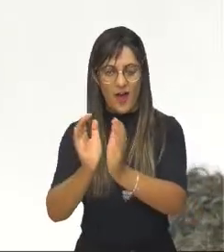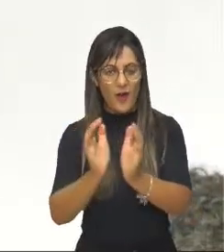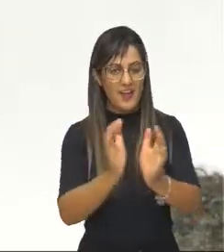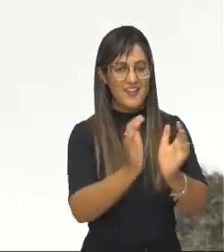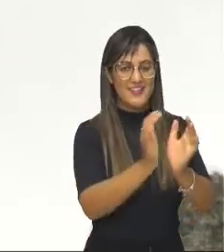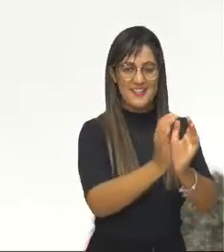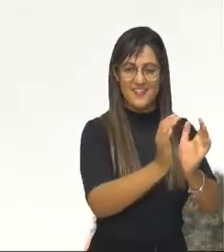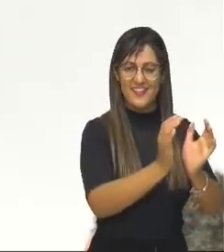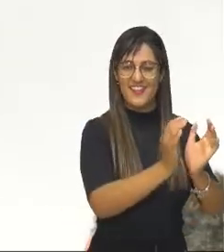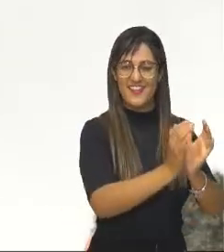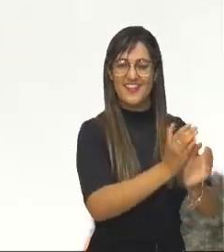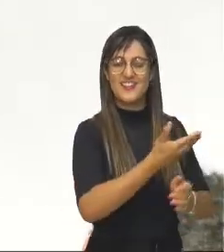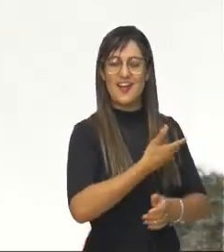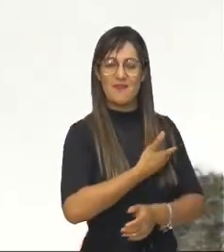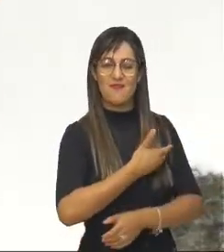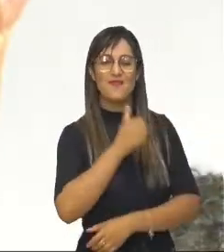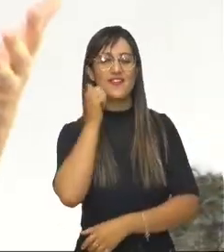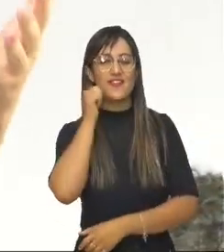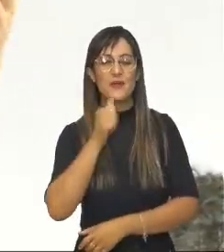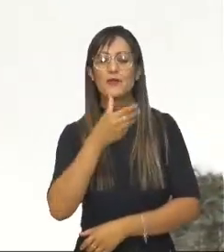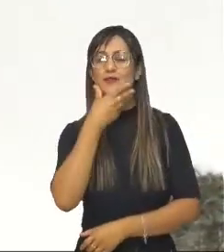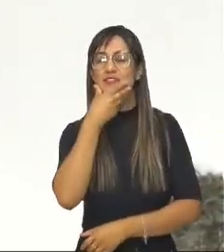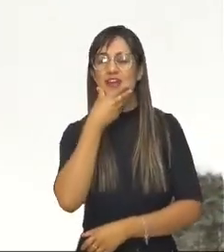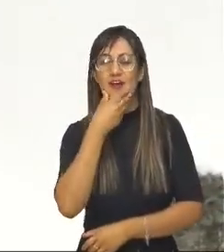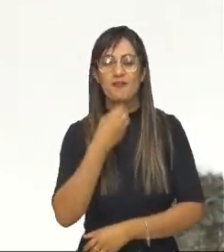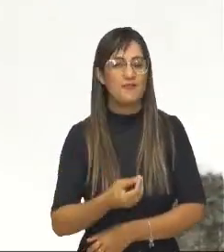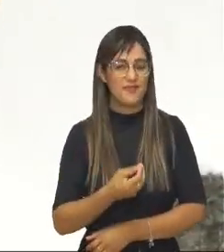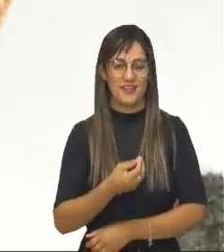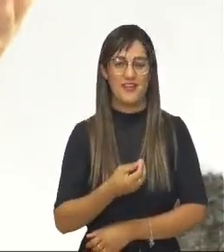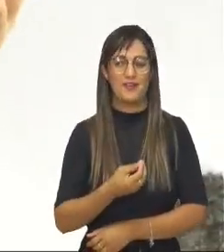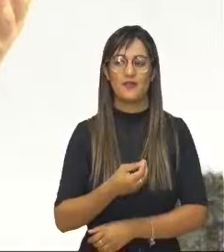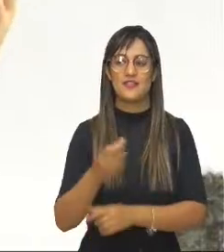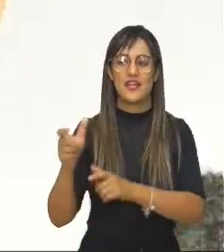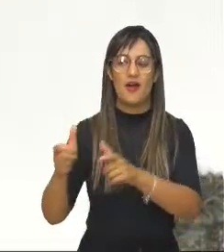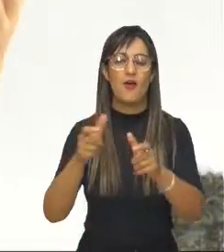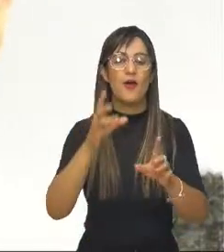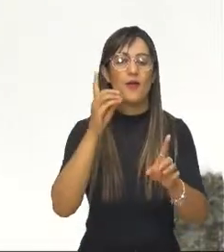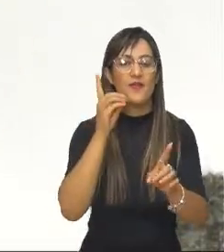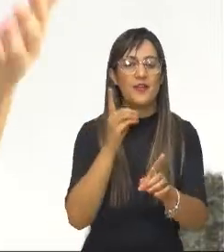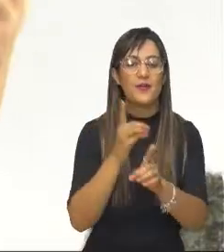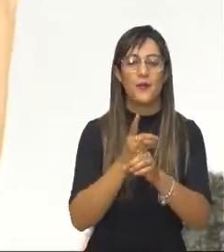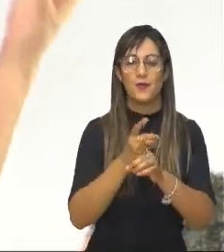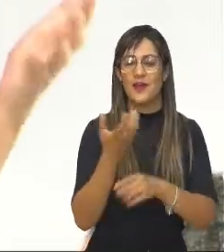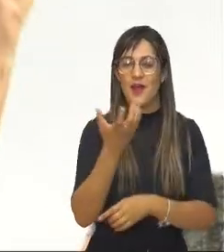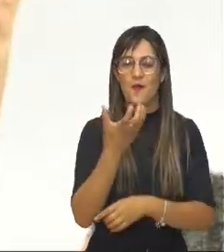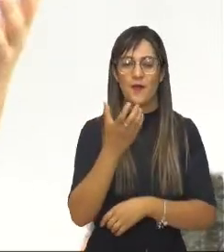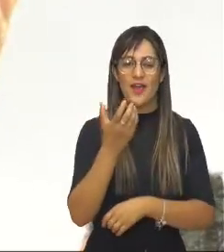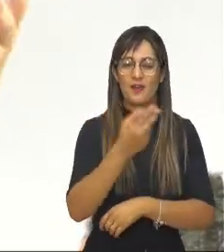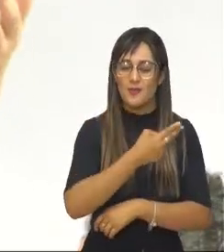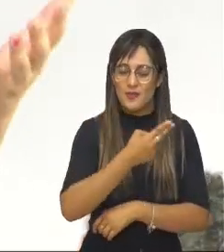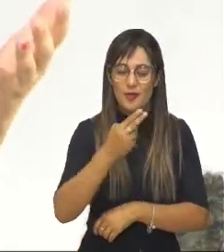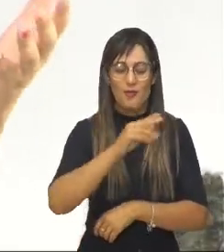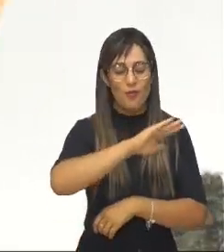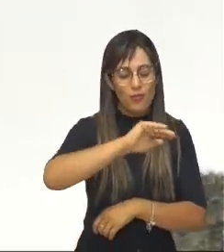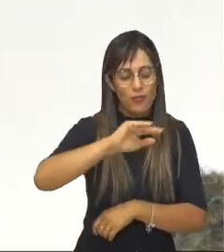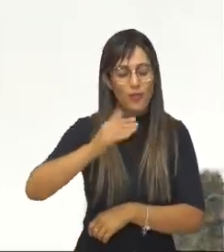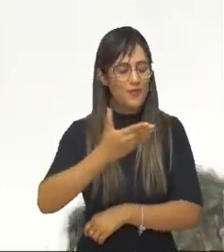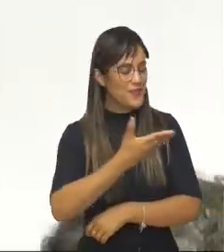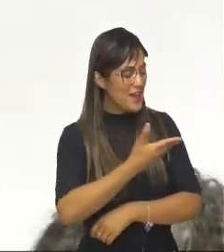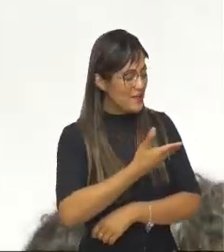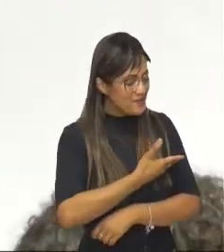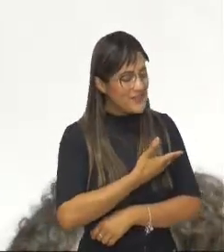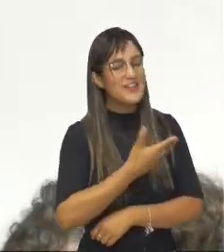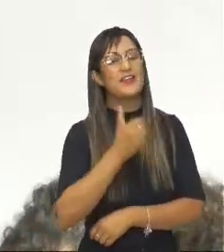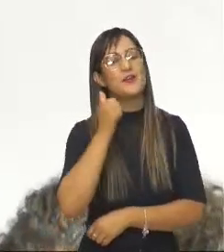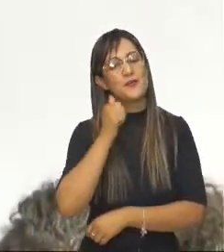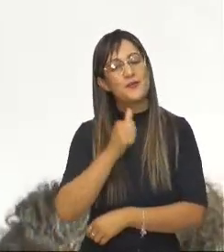amigas e amigues. E para mim vocês são únicos no mundo. E eu, onde eu encontrar, eu quero poder chamar vocês de amigos, amigas e amigos, tá bom? E é isso, que a